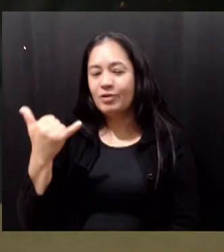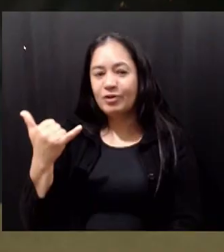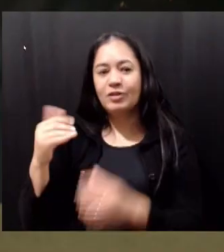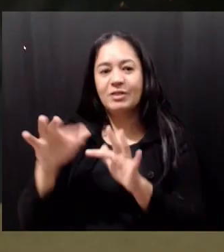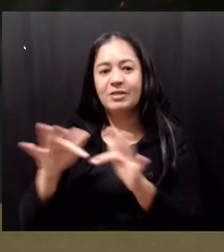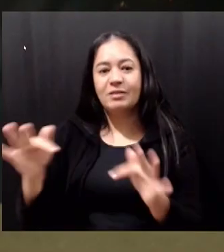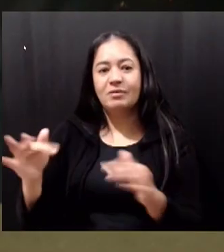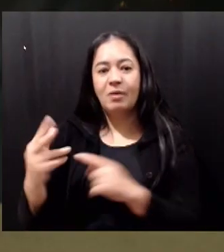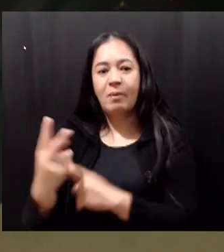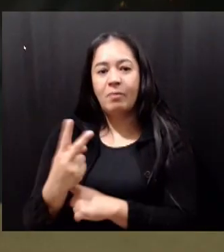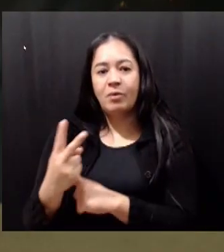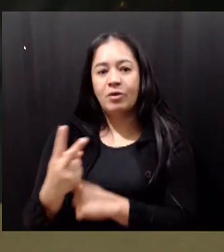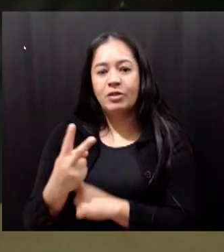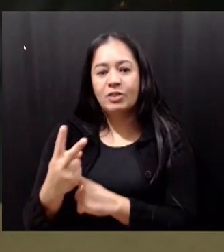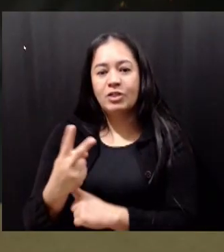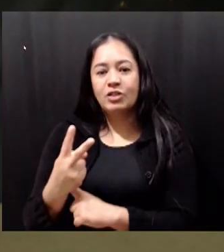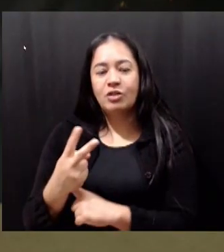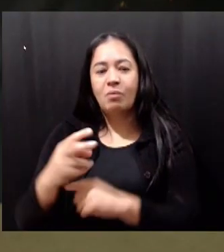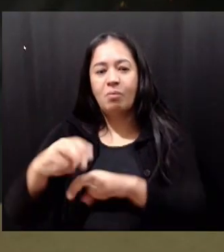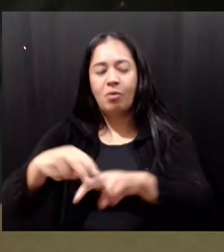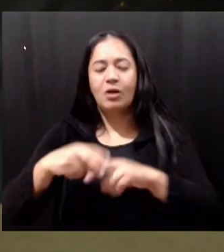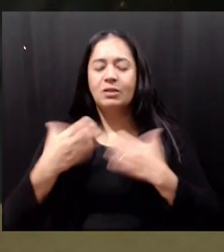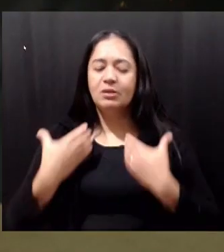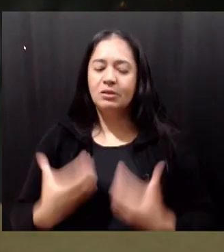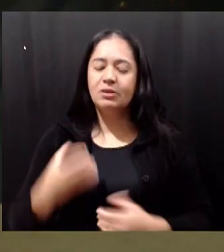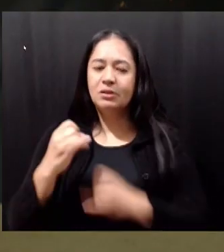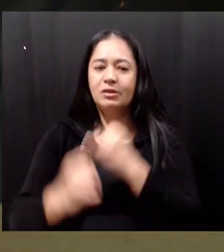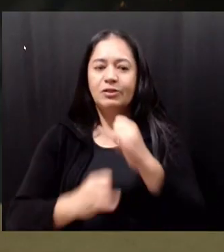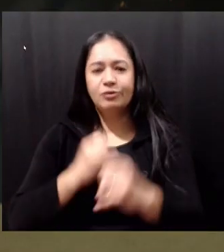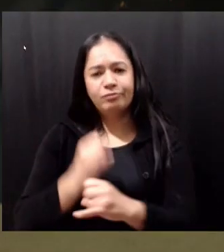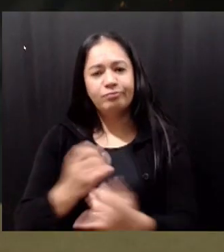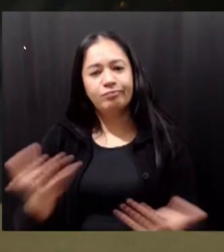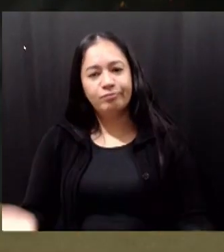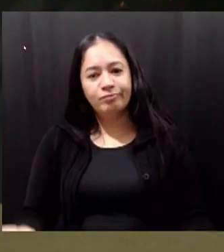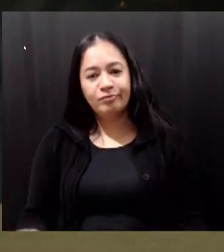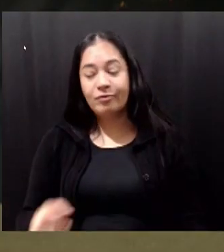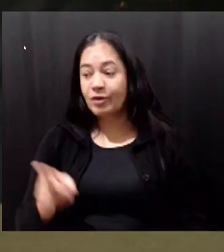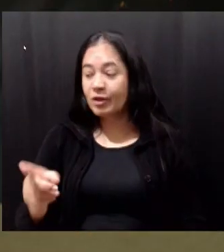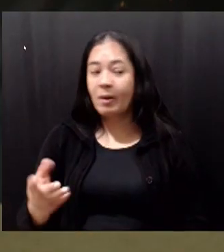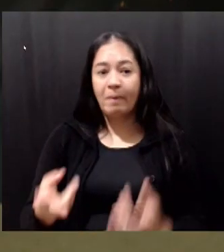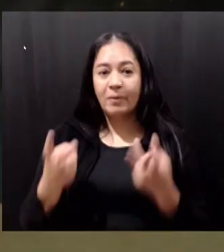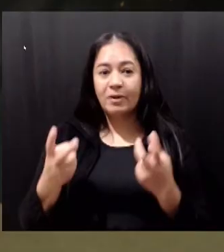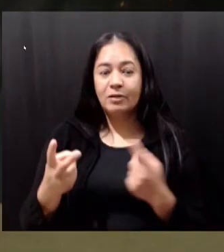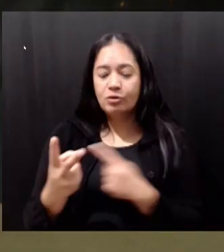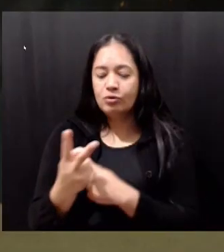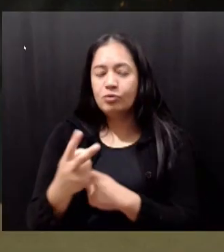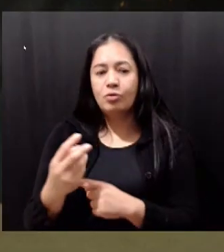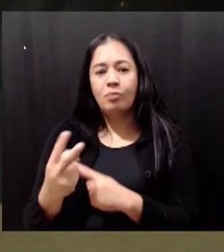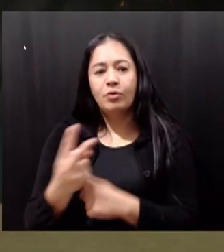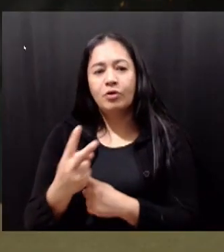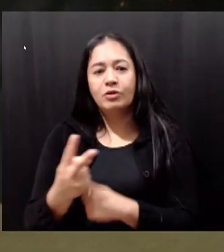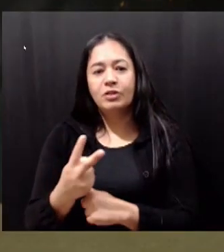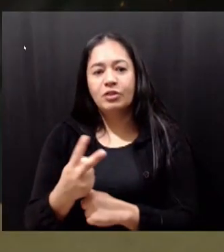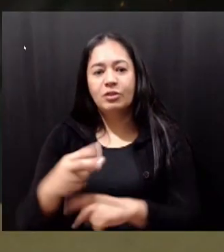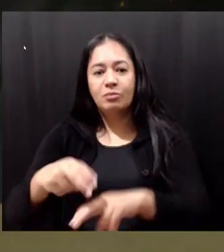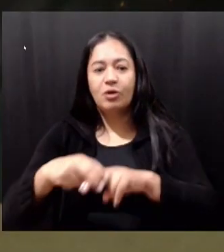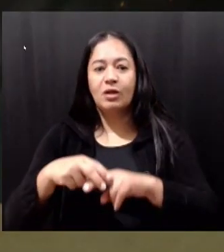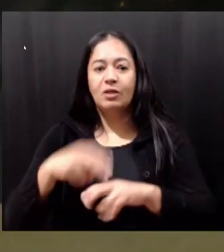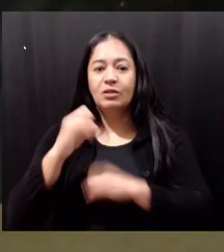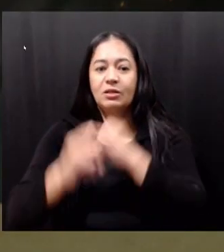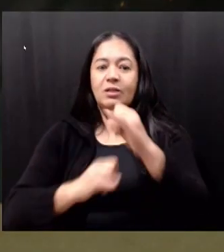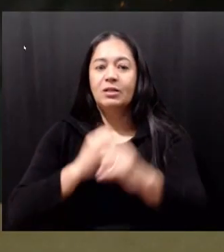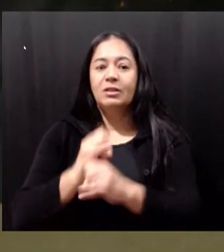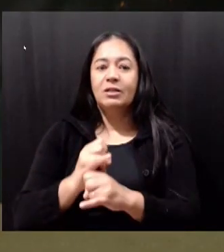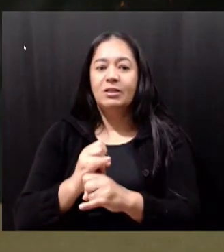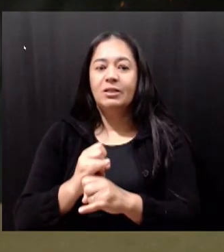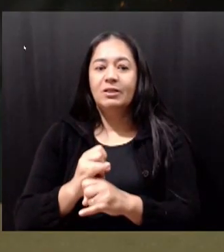exaustão digital. Então, olha só, eles estão se protegendo da exaustão digital, mas acabam se protegendo também, tendo uma